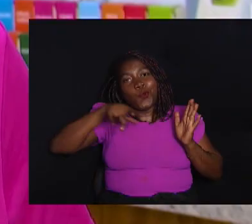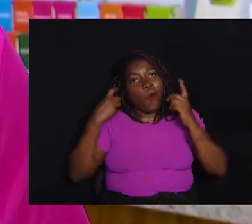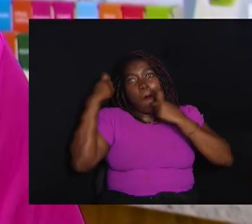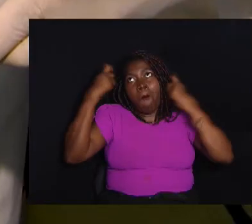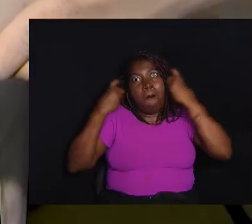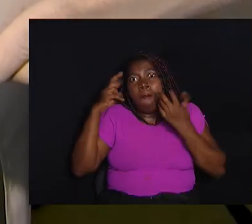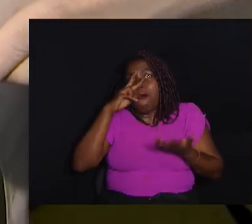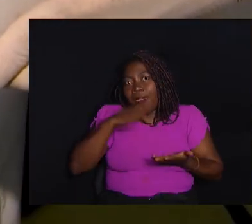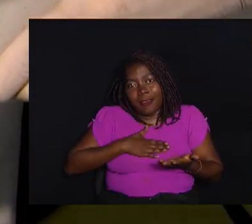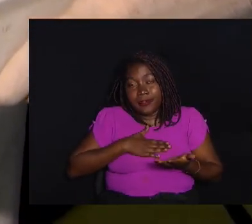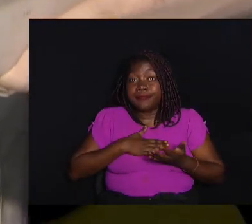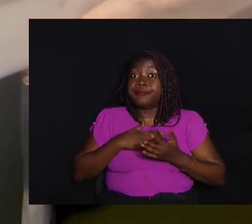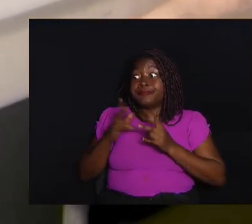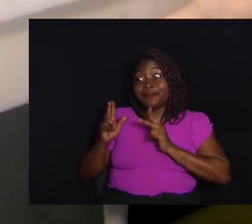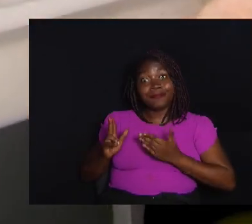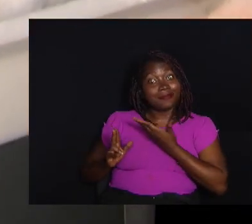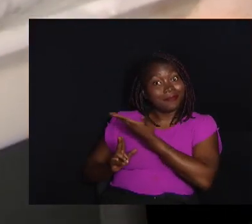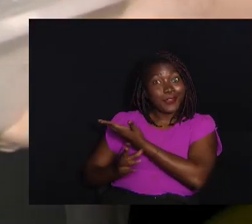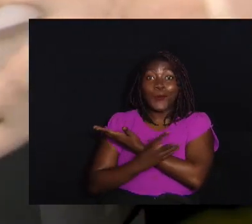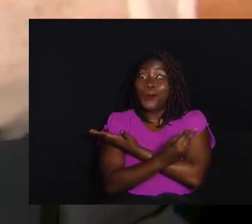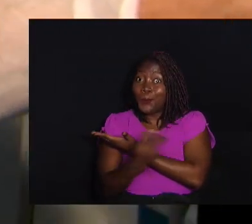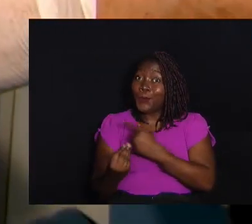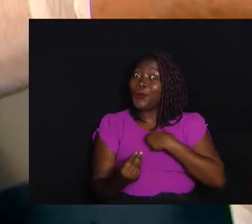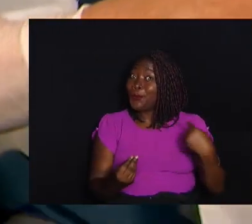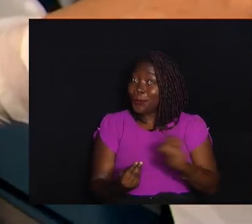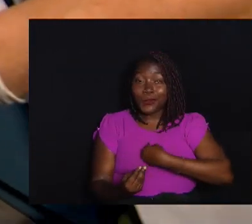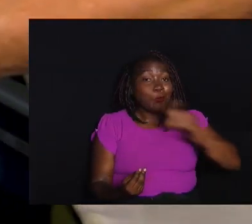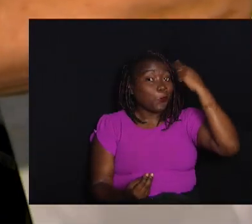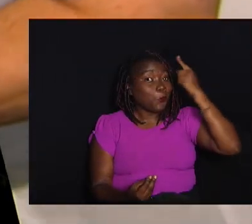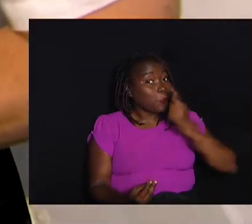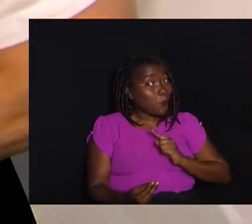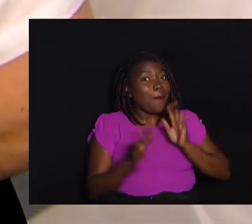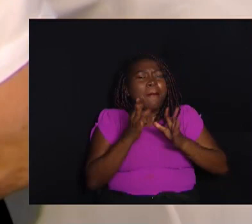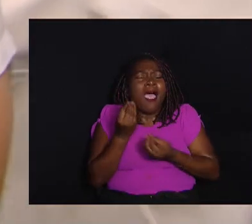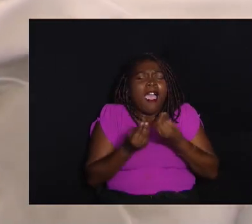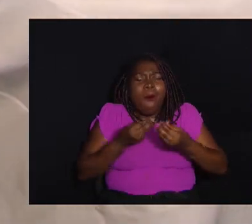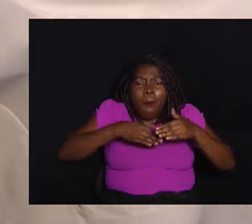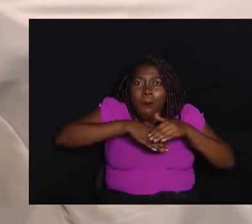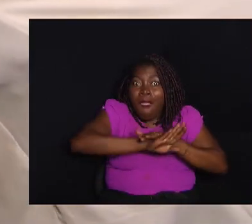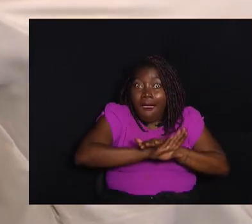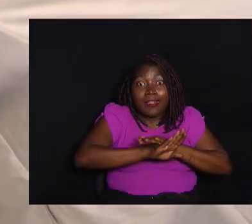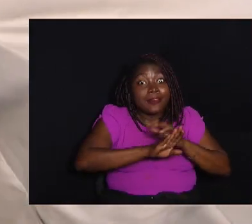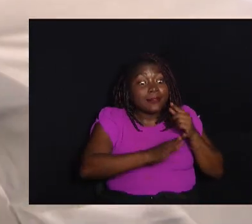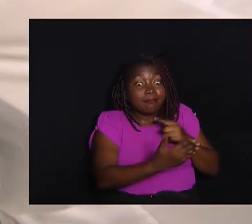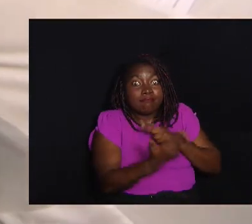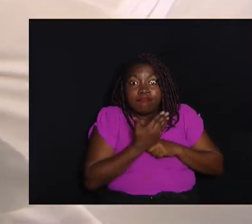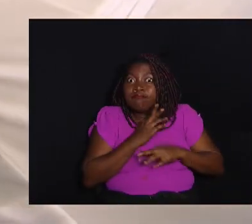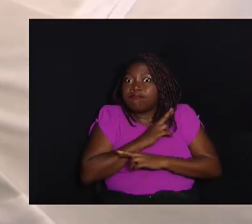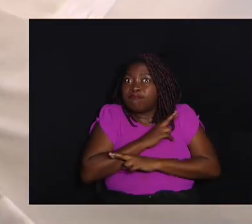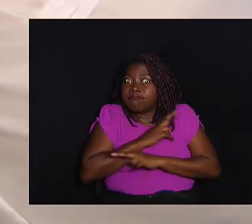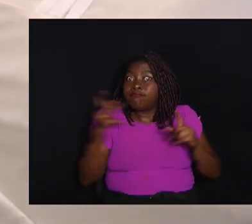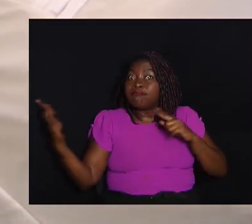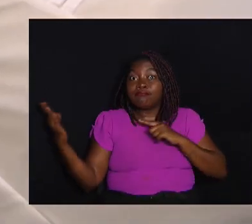mim ainda. Assim como a Juliana, muitos de nós não sabem, mas como guardar os remédios faz toda a diferença na sua